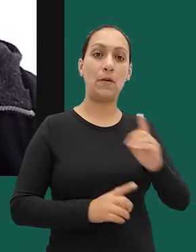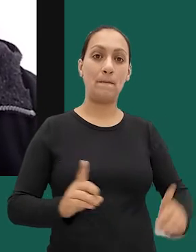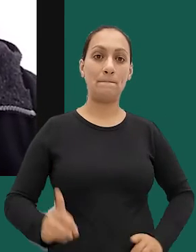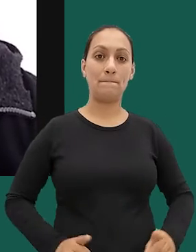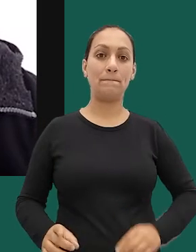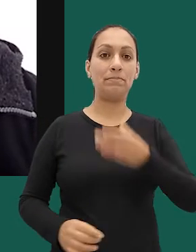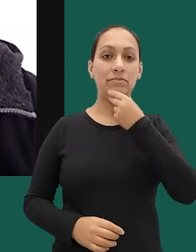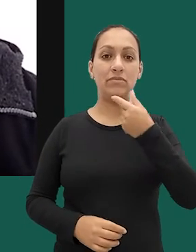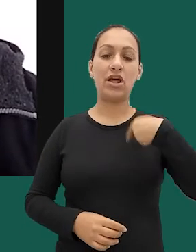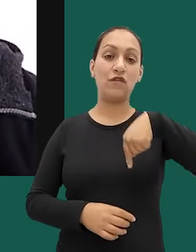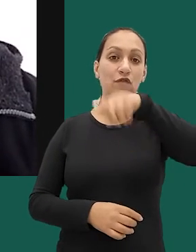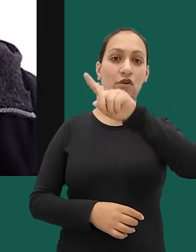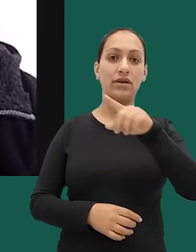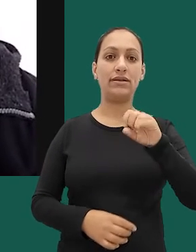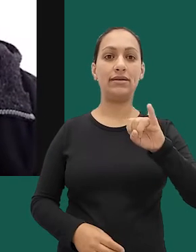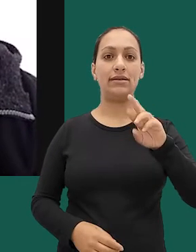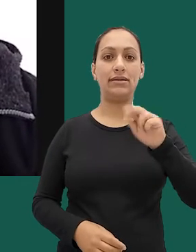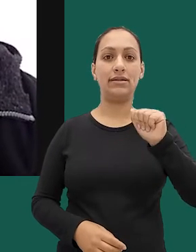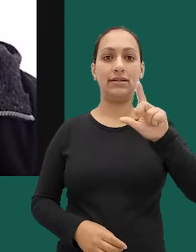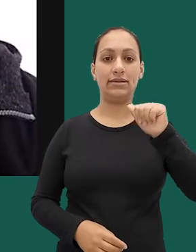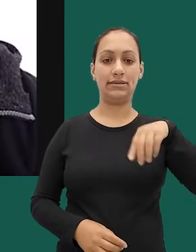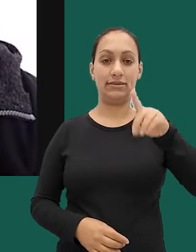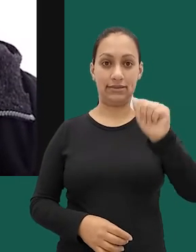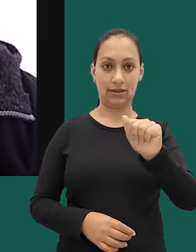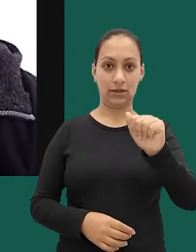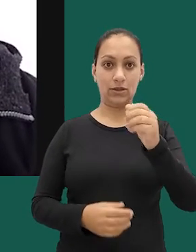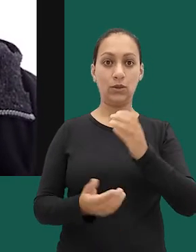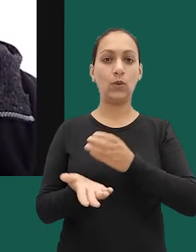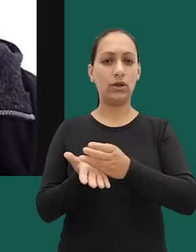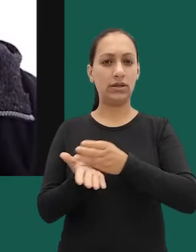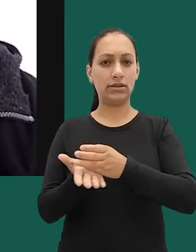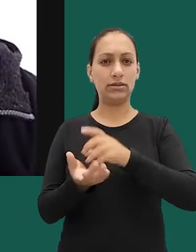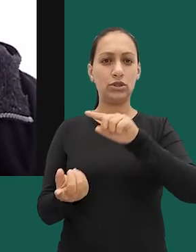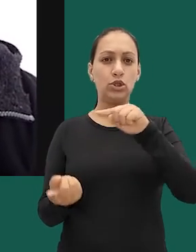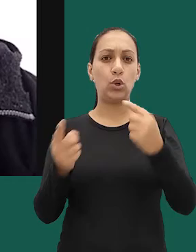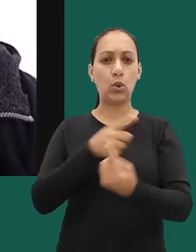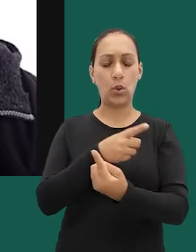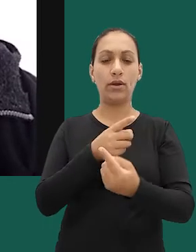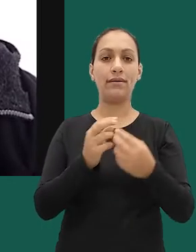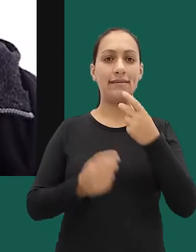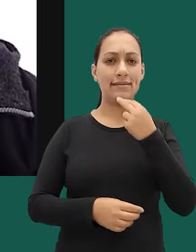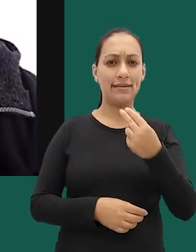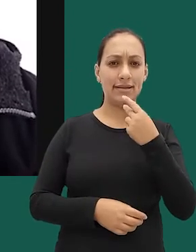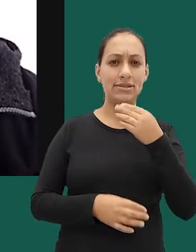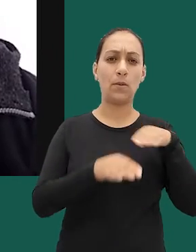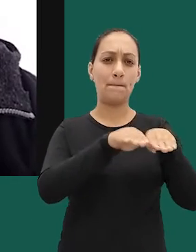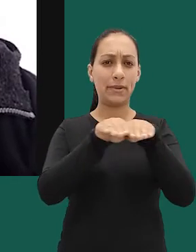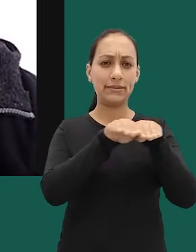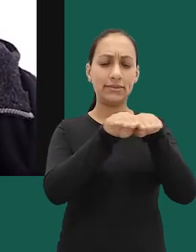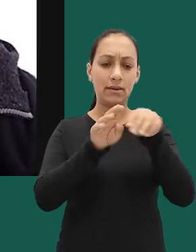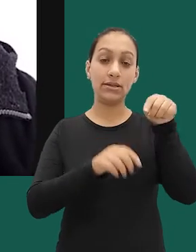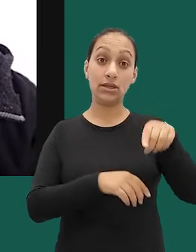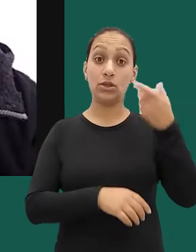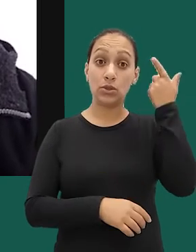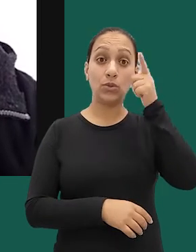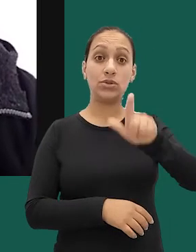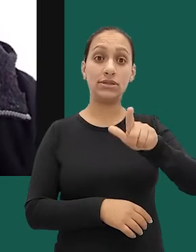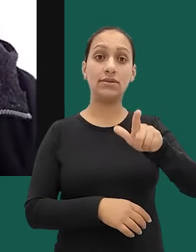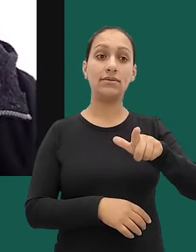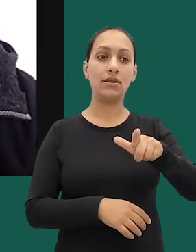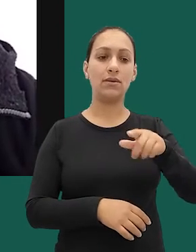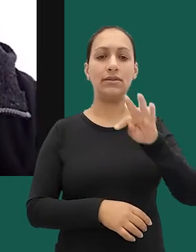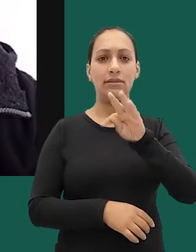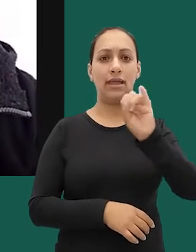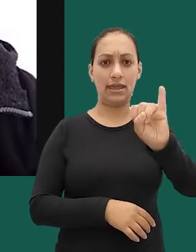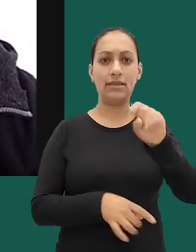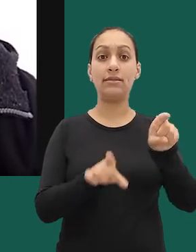até, ele só trocou o currículo dele para inglês no padrão ali do pessoal, e ele Uhum. conseguiu, ele é da área do